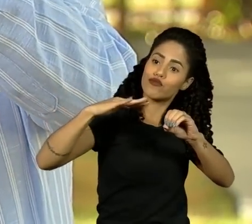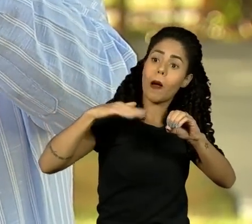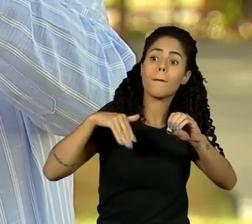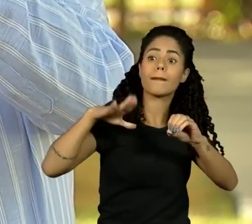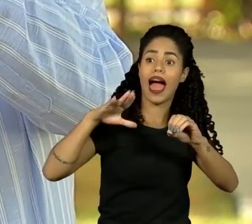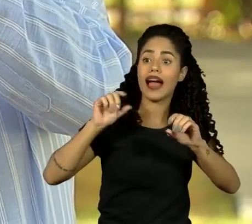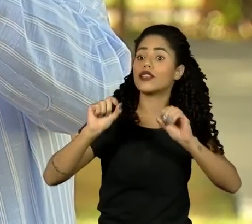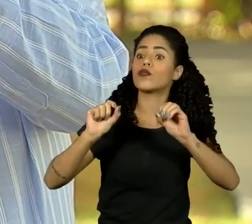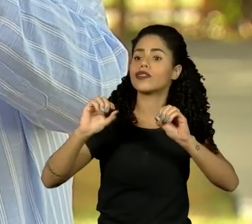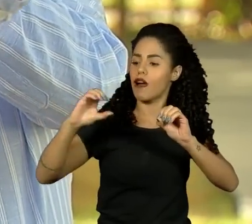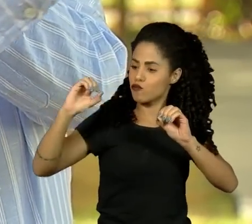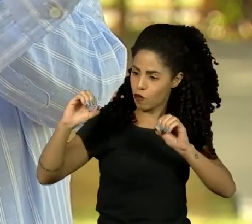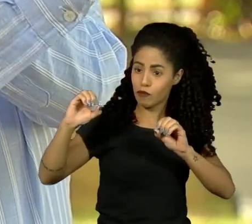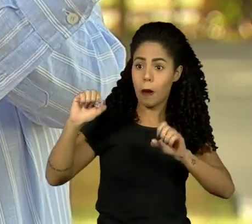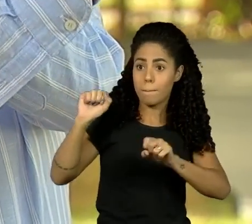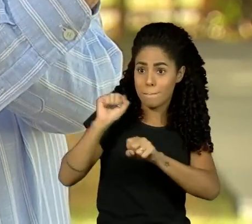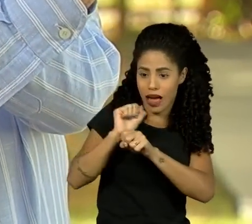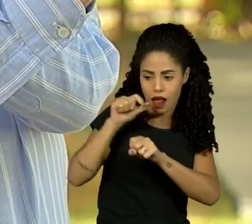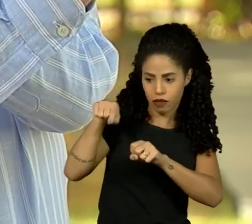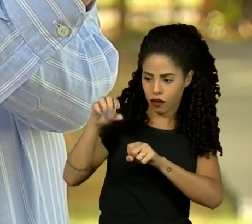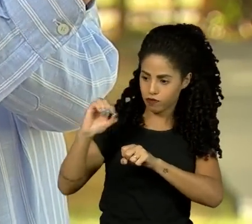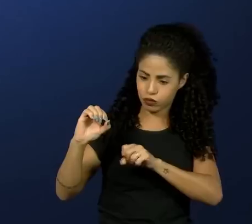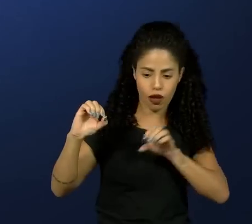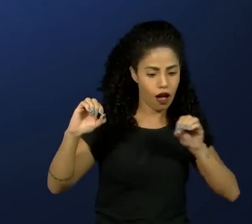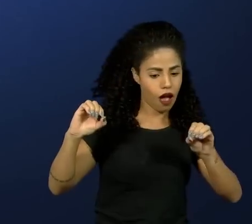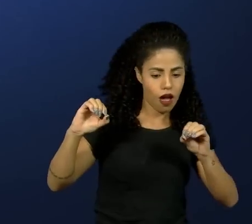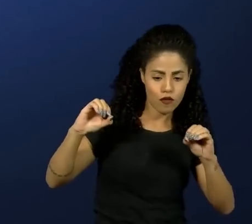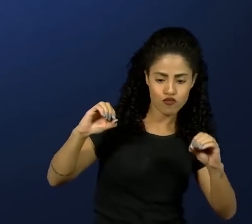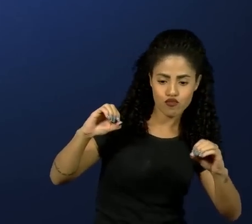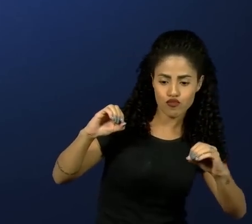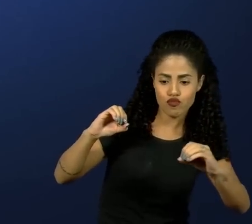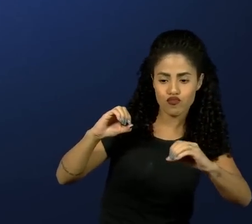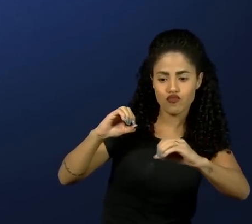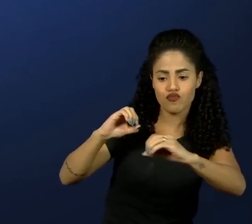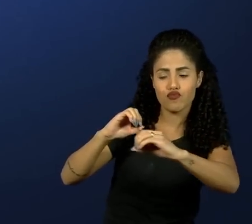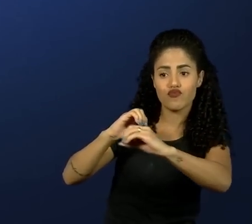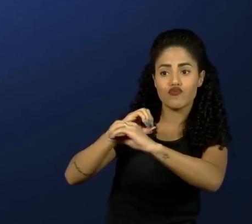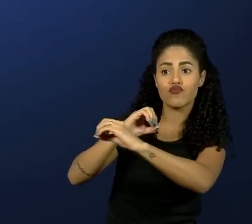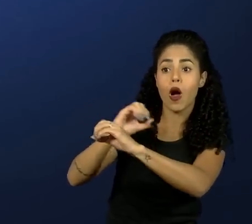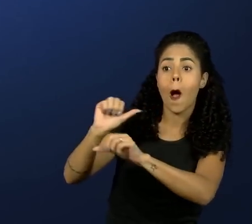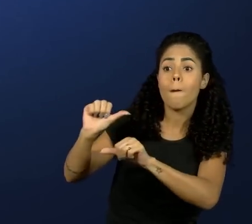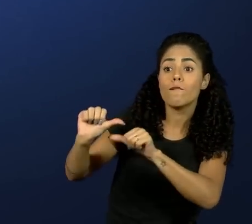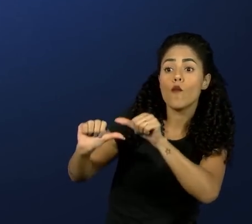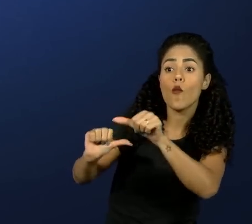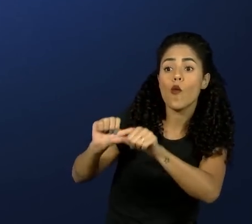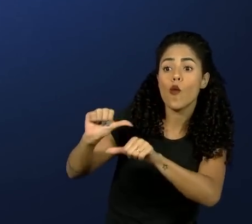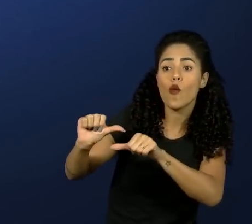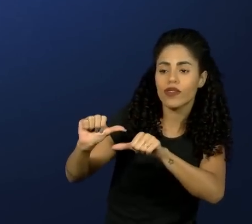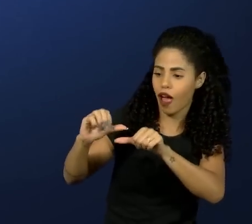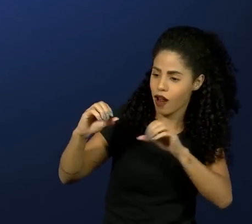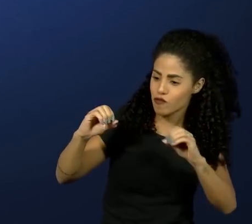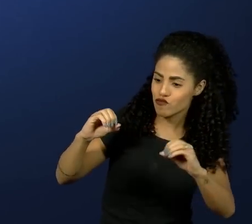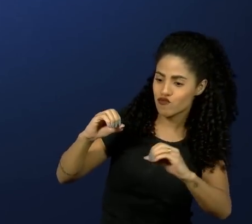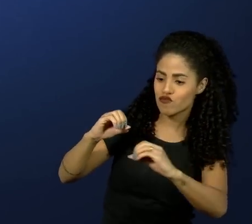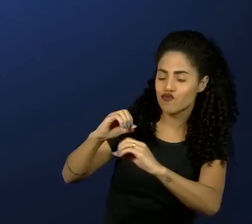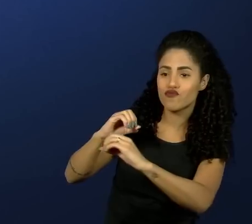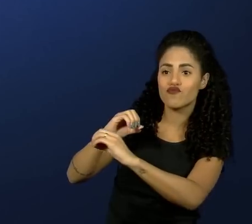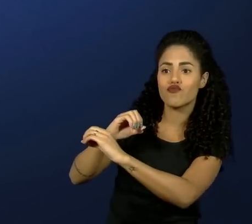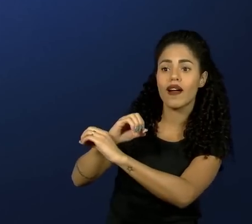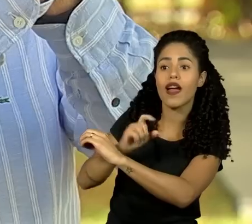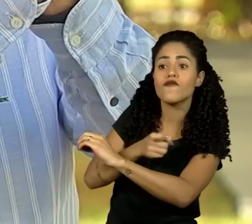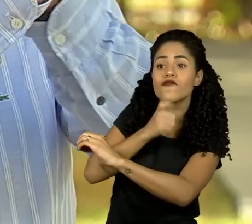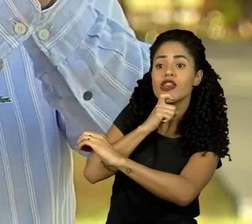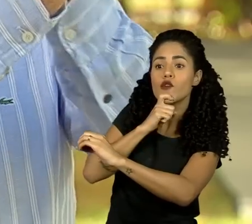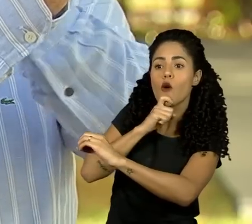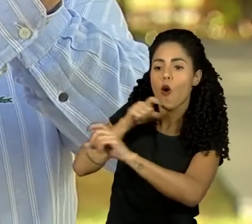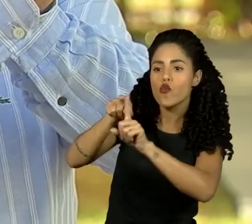vai girando, né, e chega desse lado aqui, notem que é o hemisfério norte que recebe mais energia e o hemisfério sul